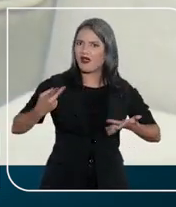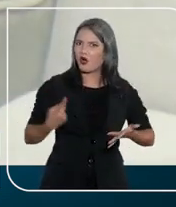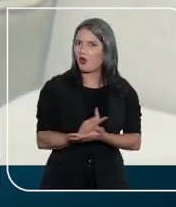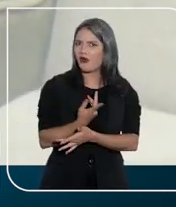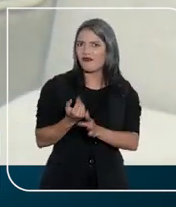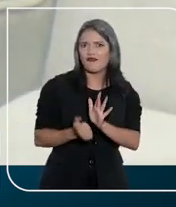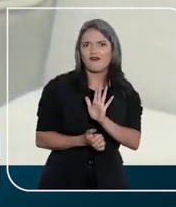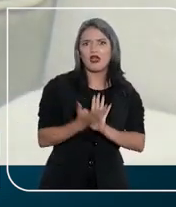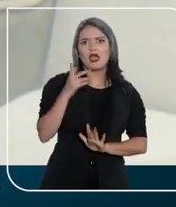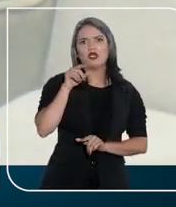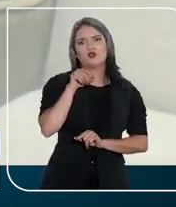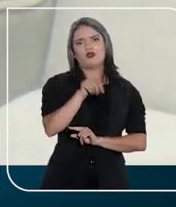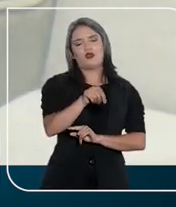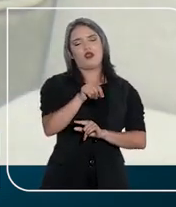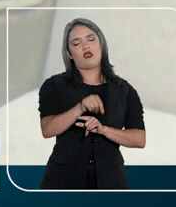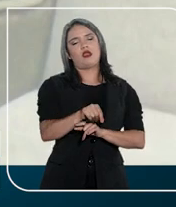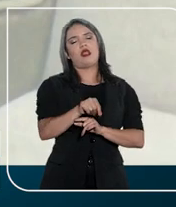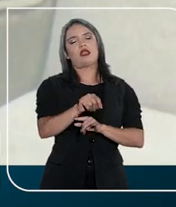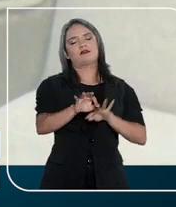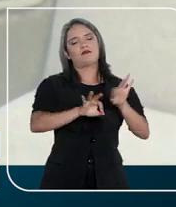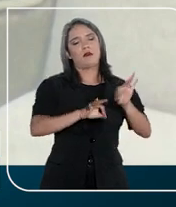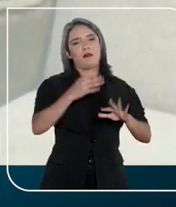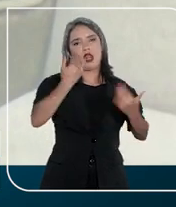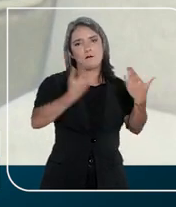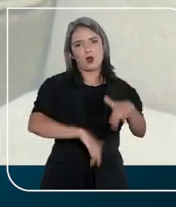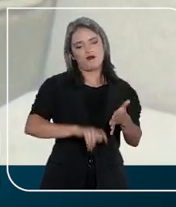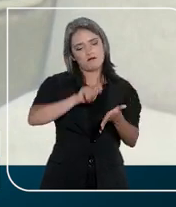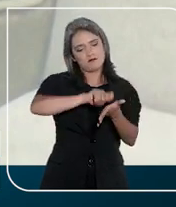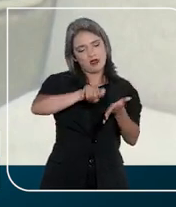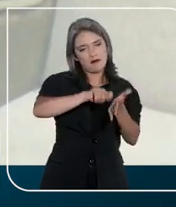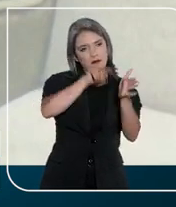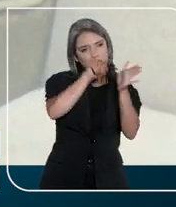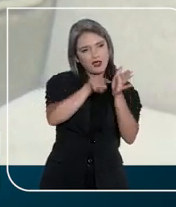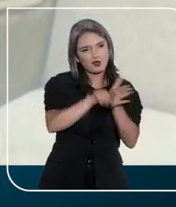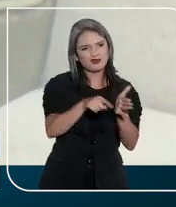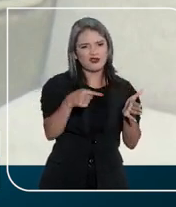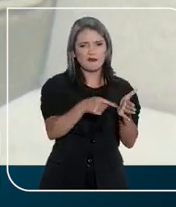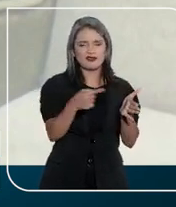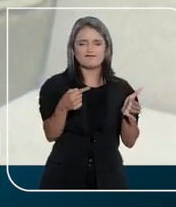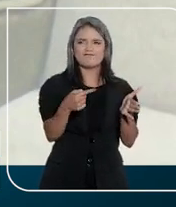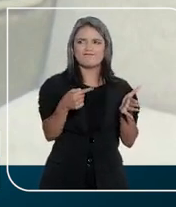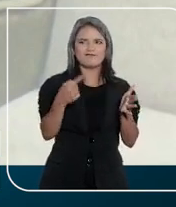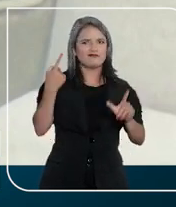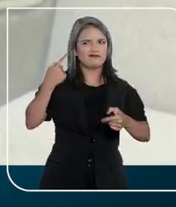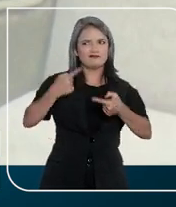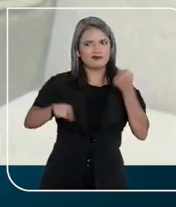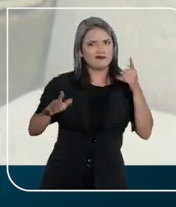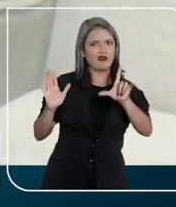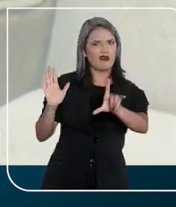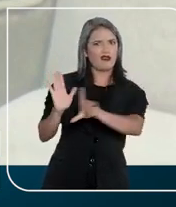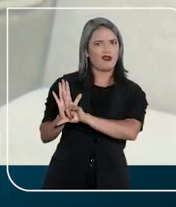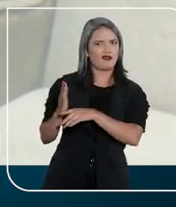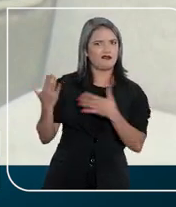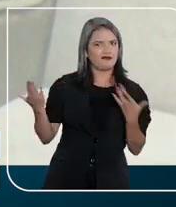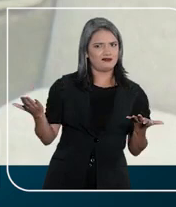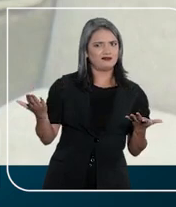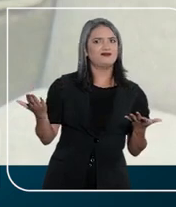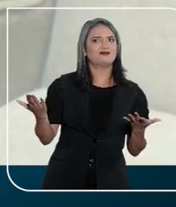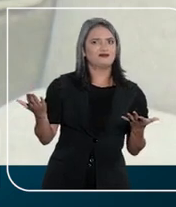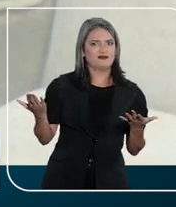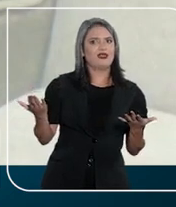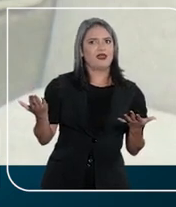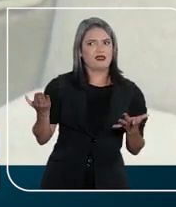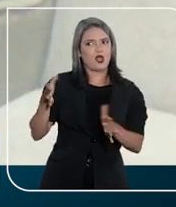banca formula questões que fogem da legalidade, e a legalidade aí no sentido amplo, né? Da